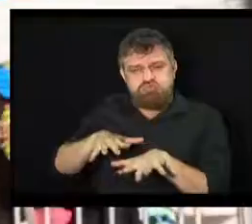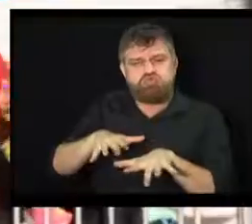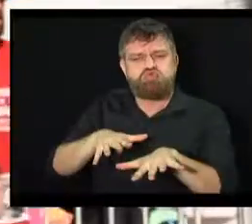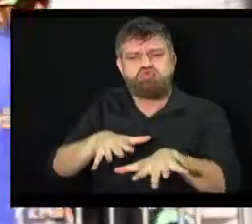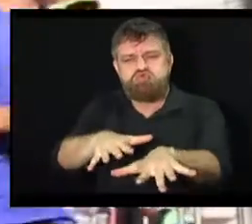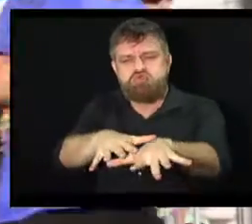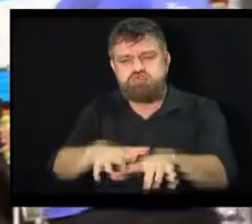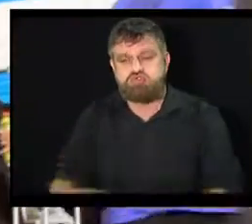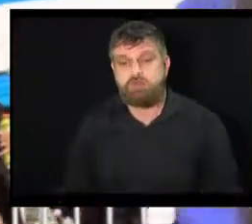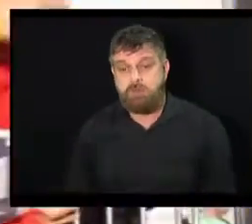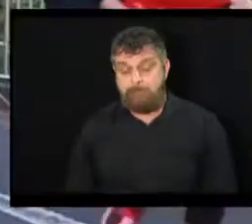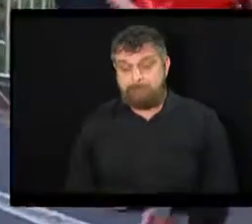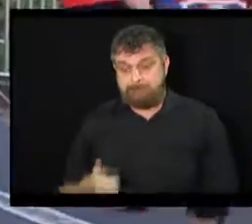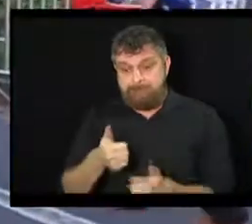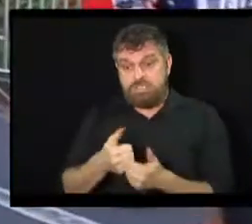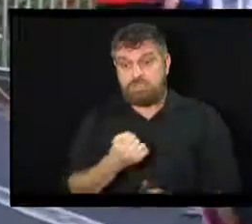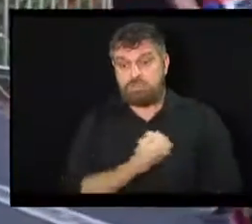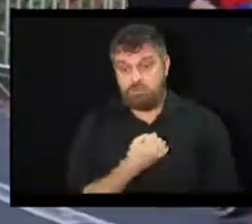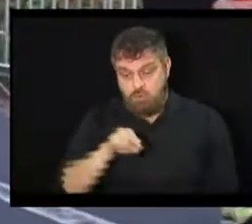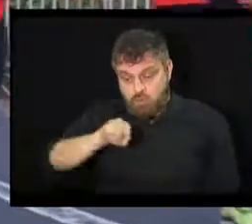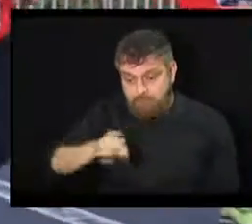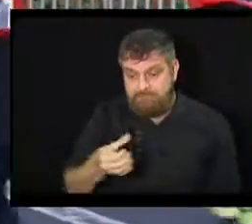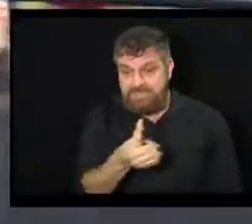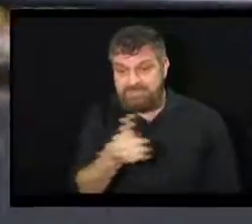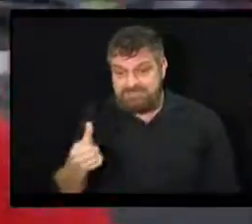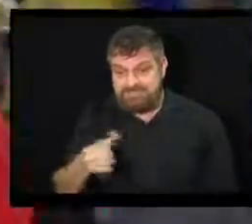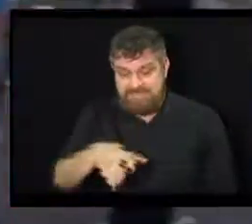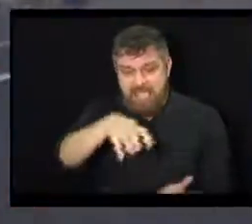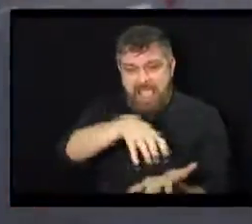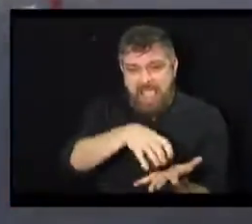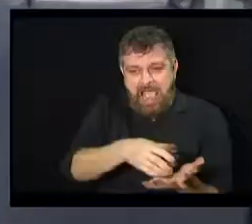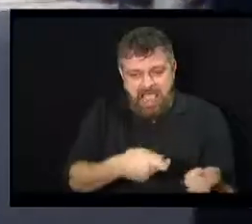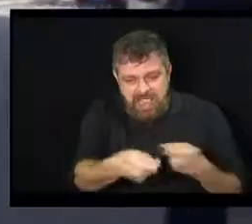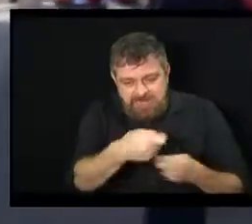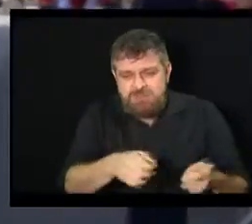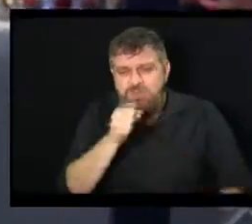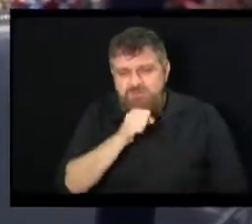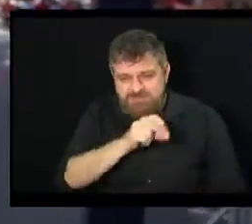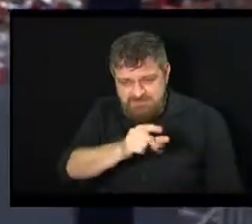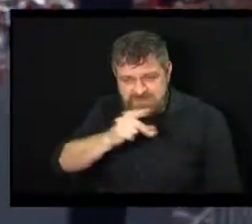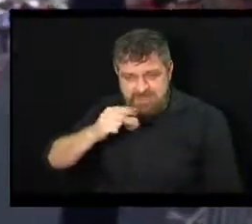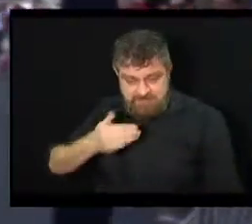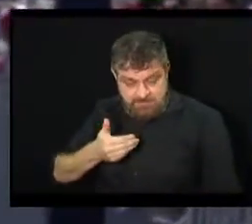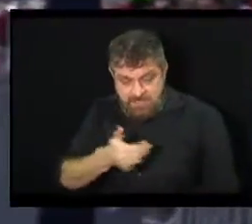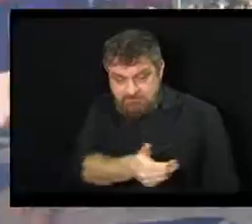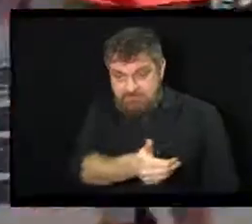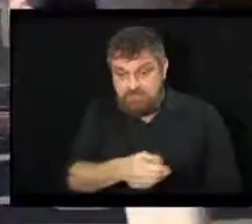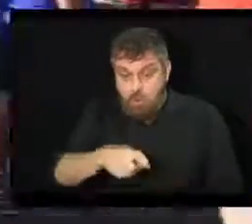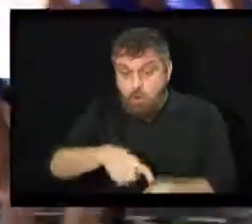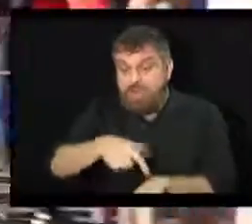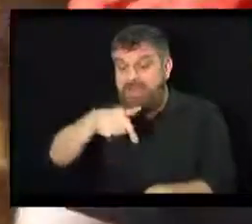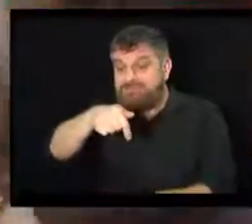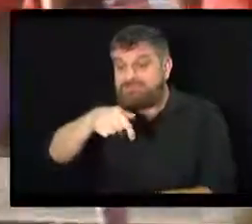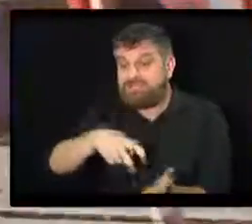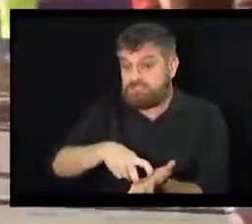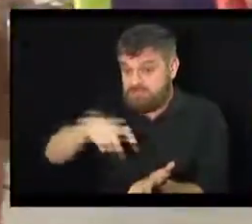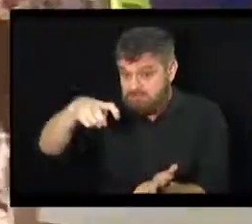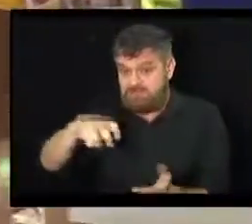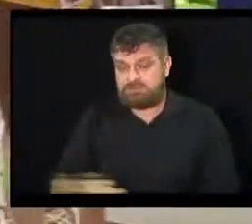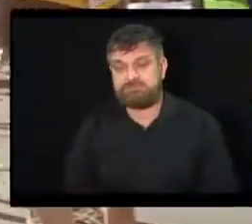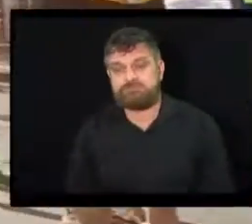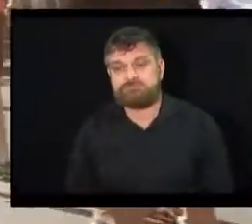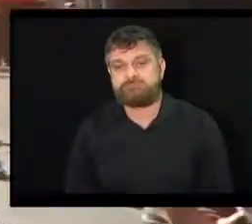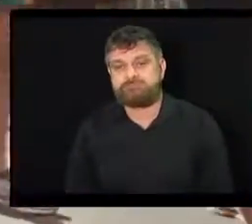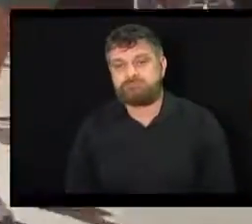na altura do número 1600, em frente à antiga Administração Regional 2, às 7 horas da manhã.